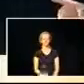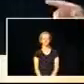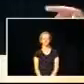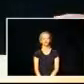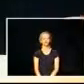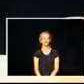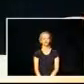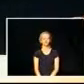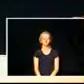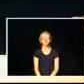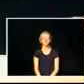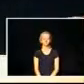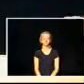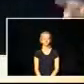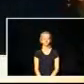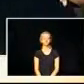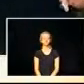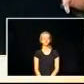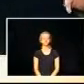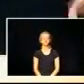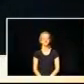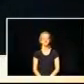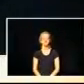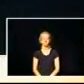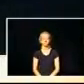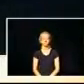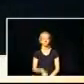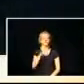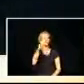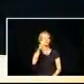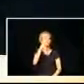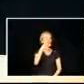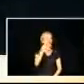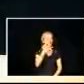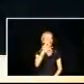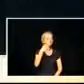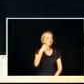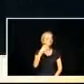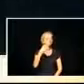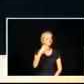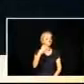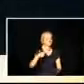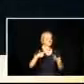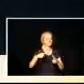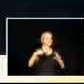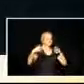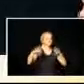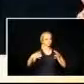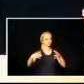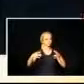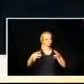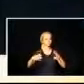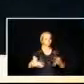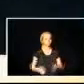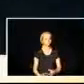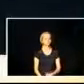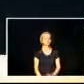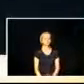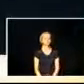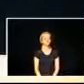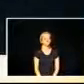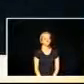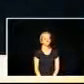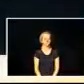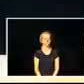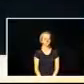47 cargos? 43 cargos, né? Eu penso, no meu pensamento aqui, eu